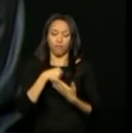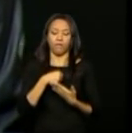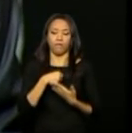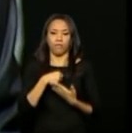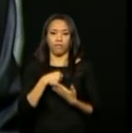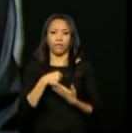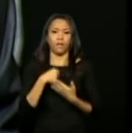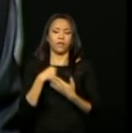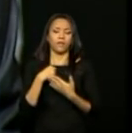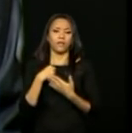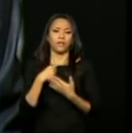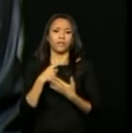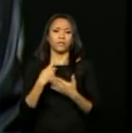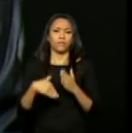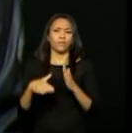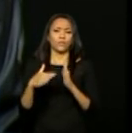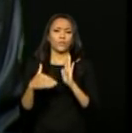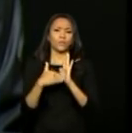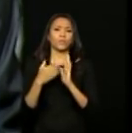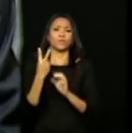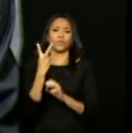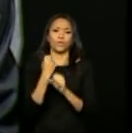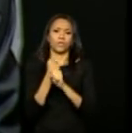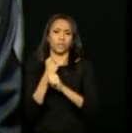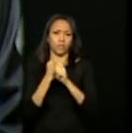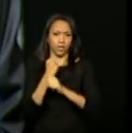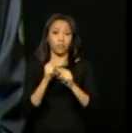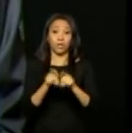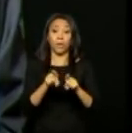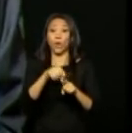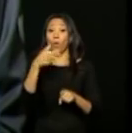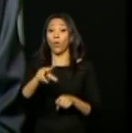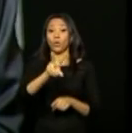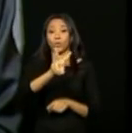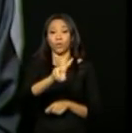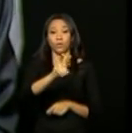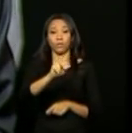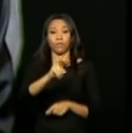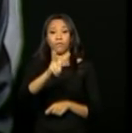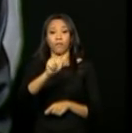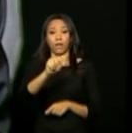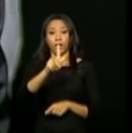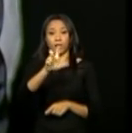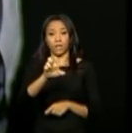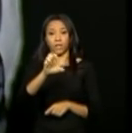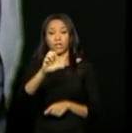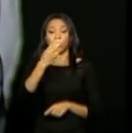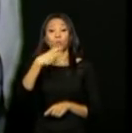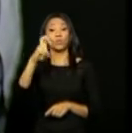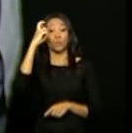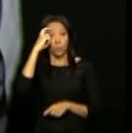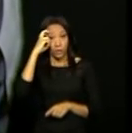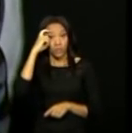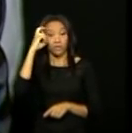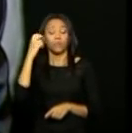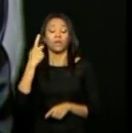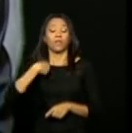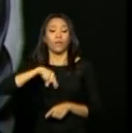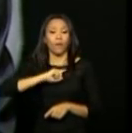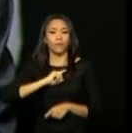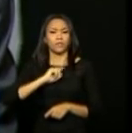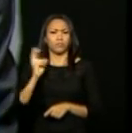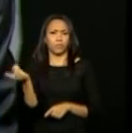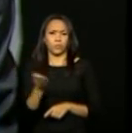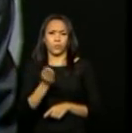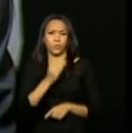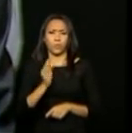Nos últimos 2 anos, o Vale Cultura começou a se tornar realidade. Estamos comprometidos com a aceleração do seu